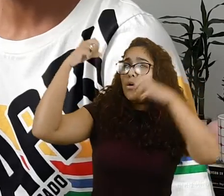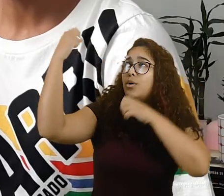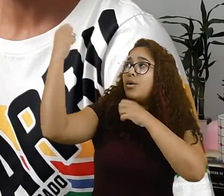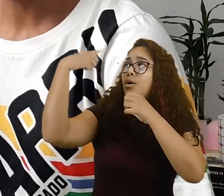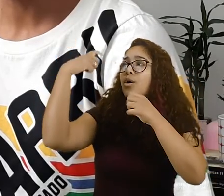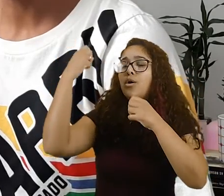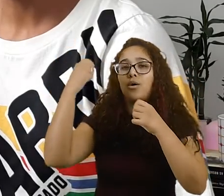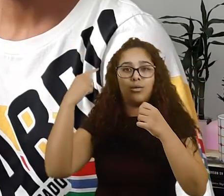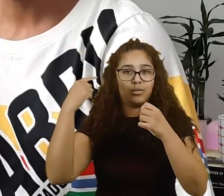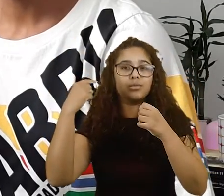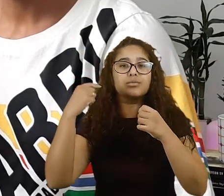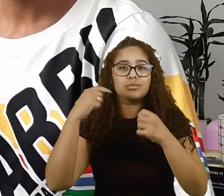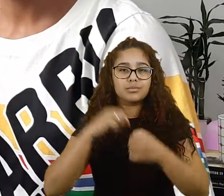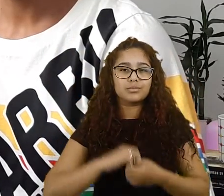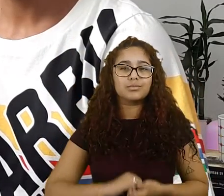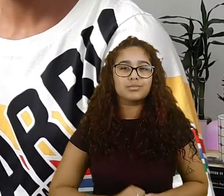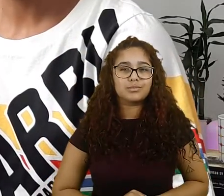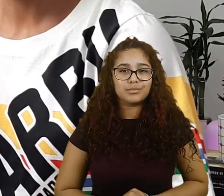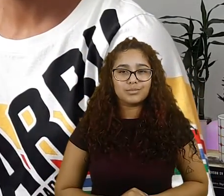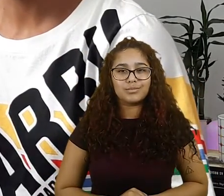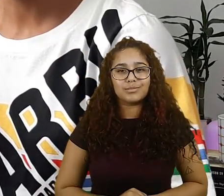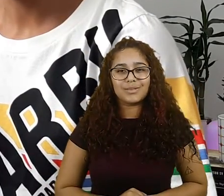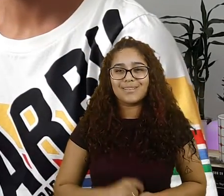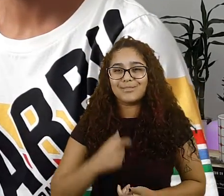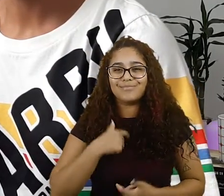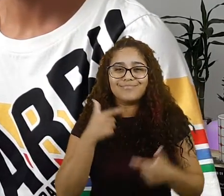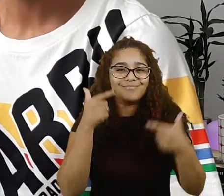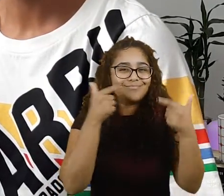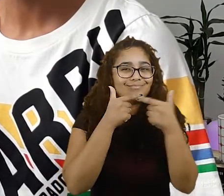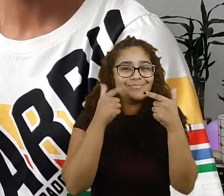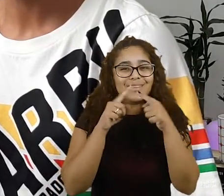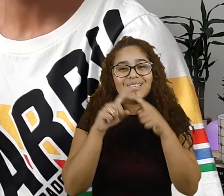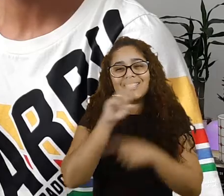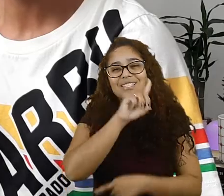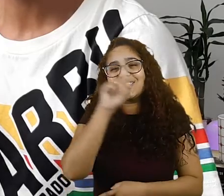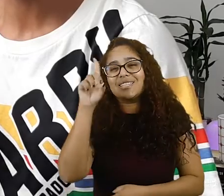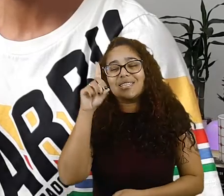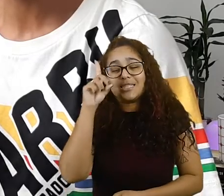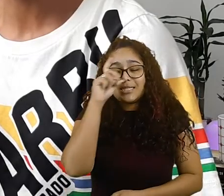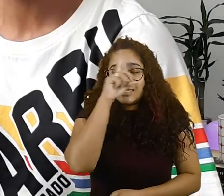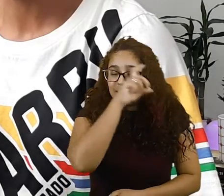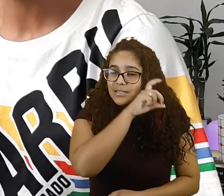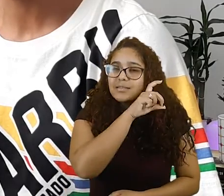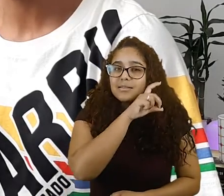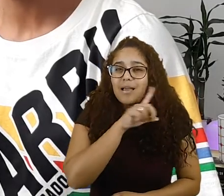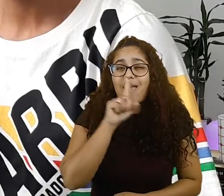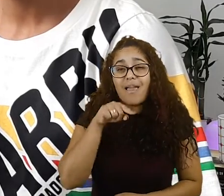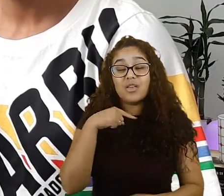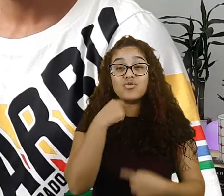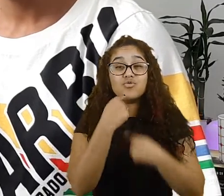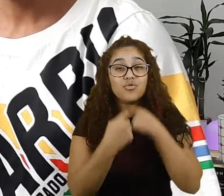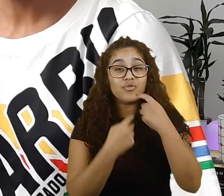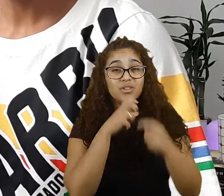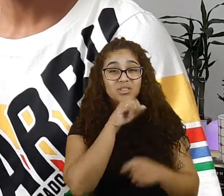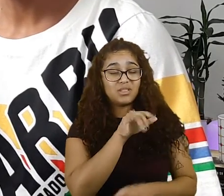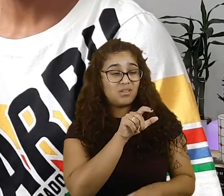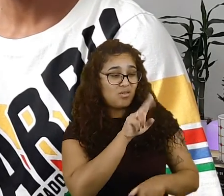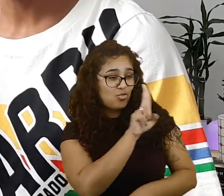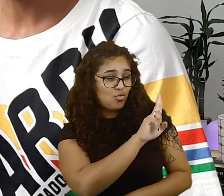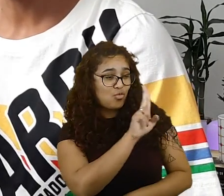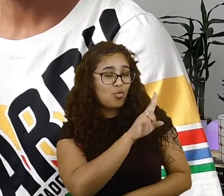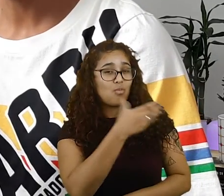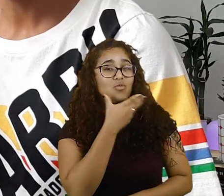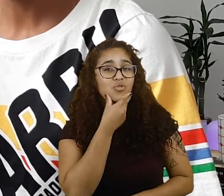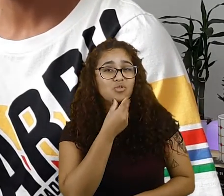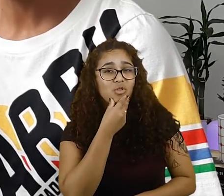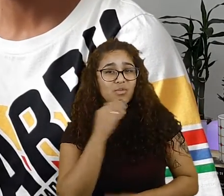faz sol ao mesmo tempo. São as tiradas da tia Má que me devolvem um riso em dias não tão fáceis assim. É a dúvida